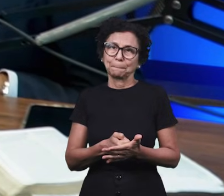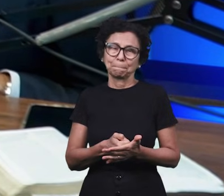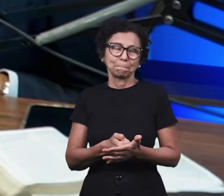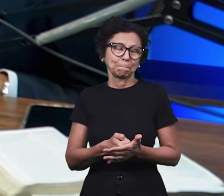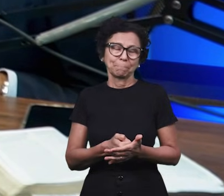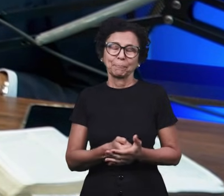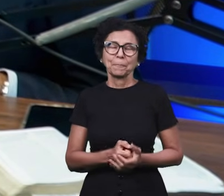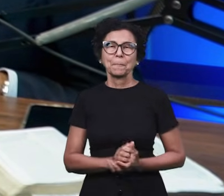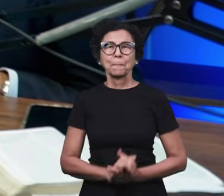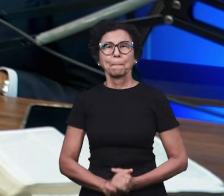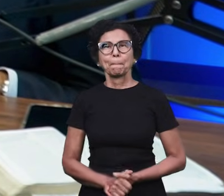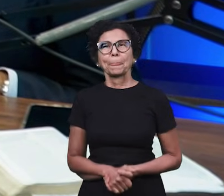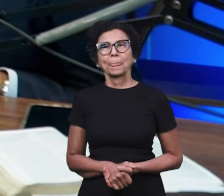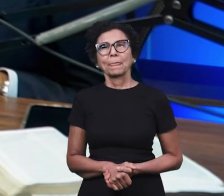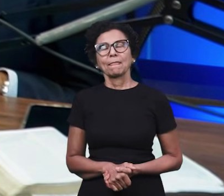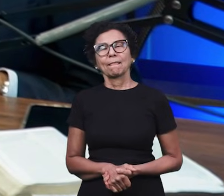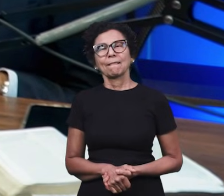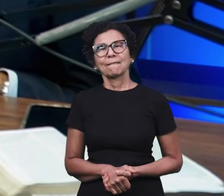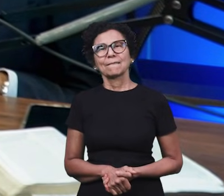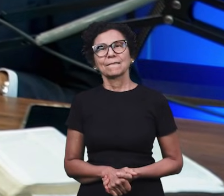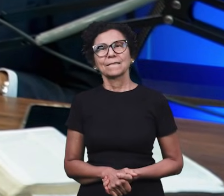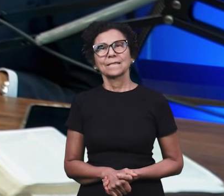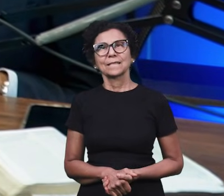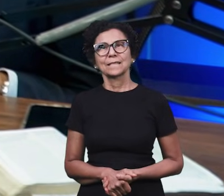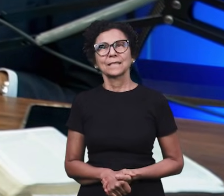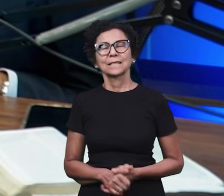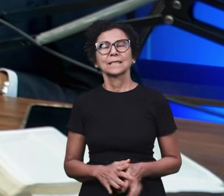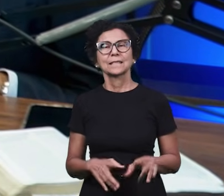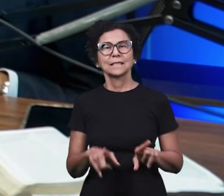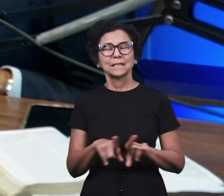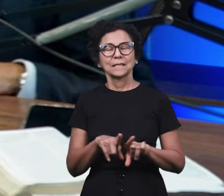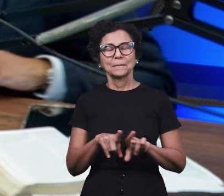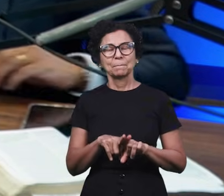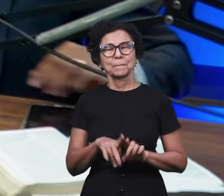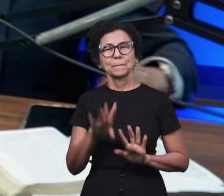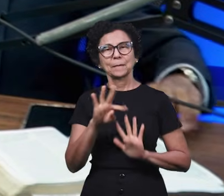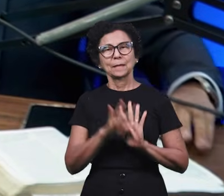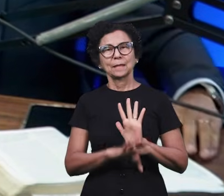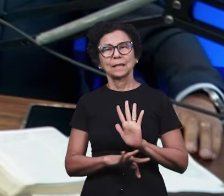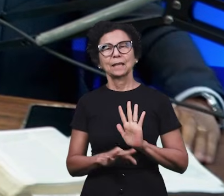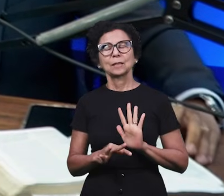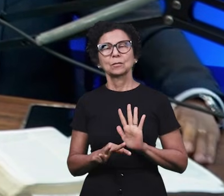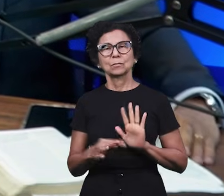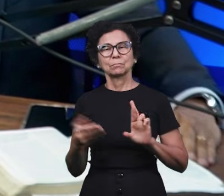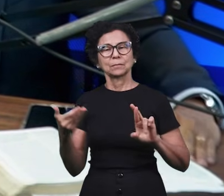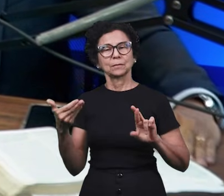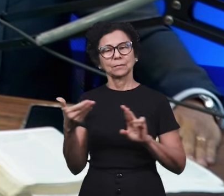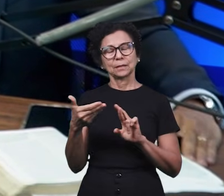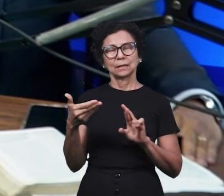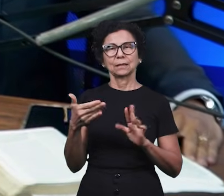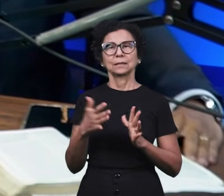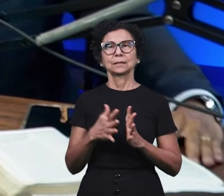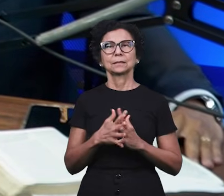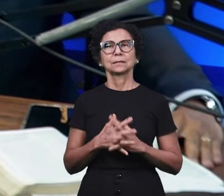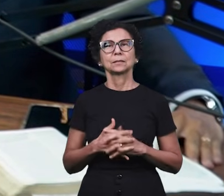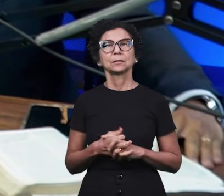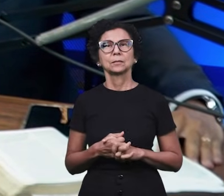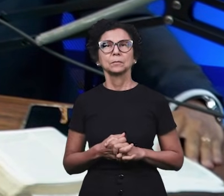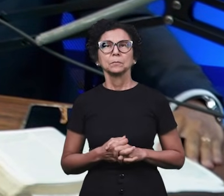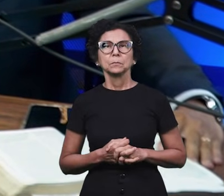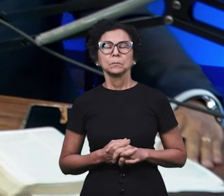por qualquer homem. Aí eu vou usar um texto base aqui de referência para mostrar isso que a gente